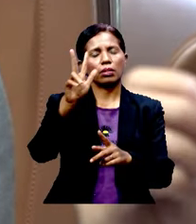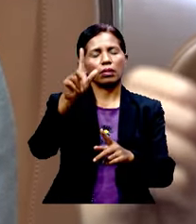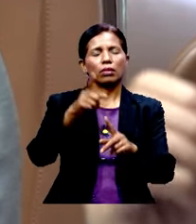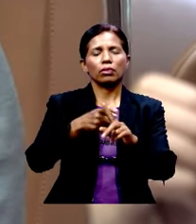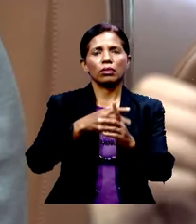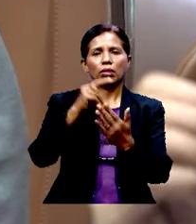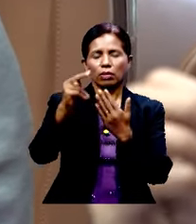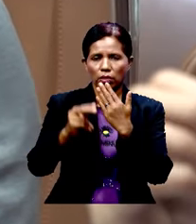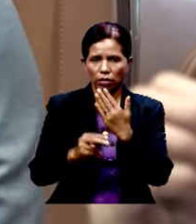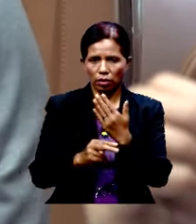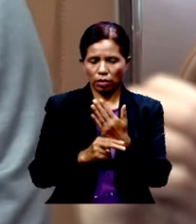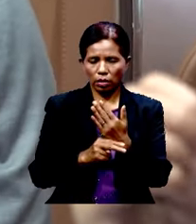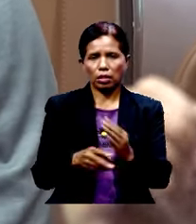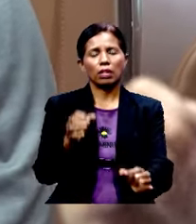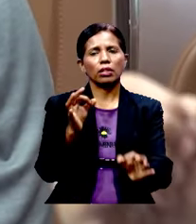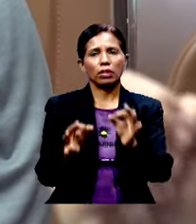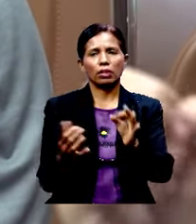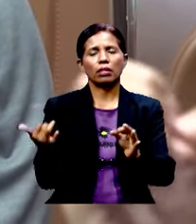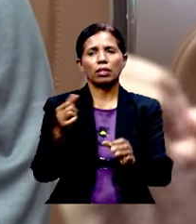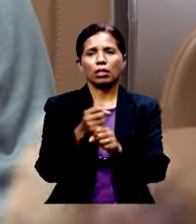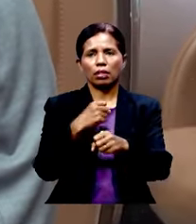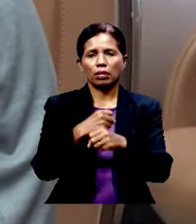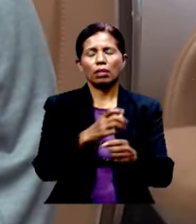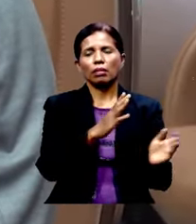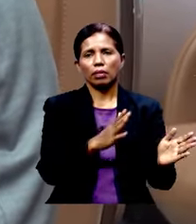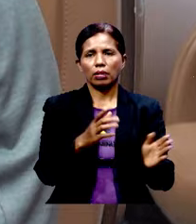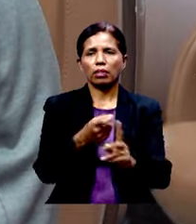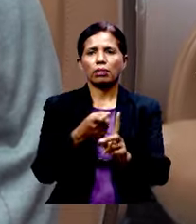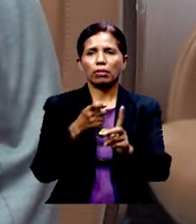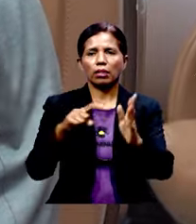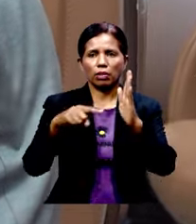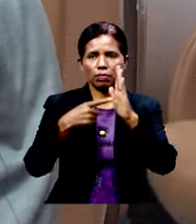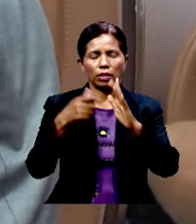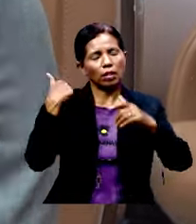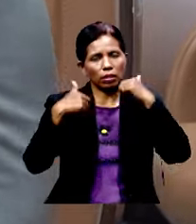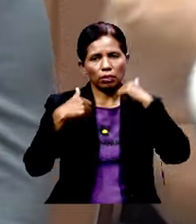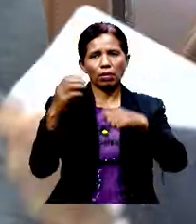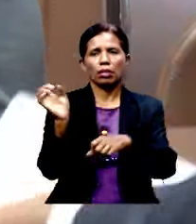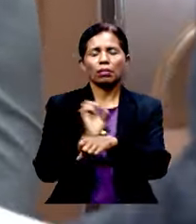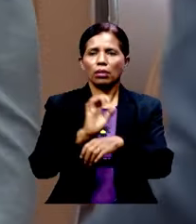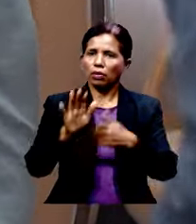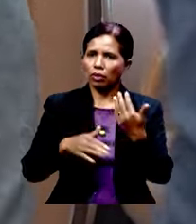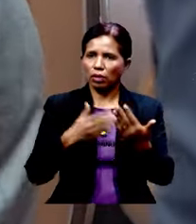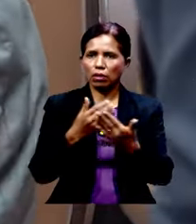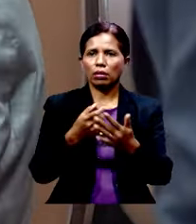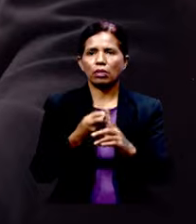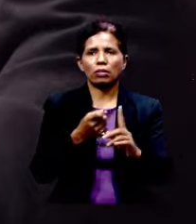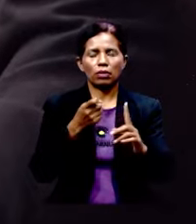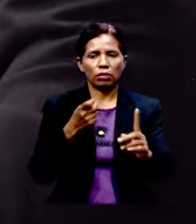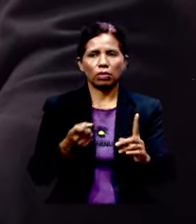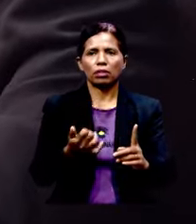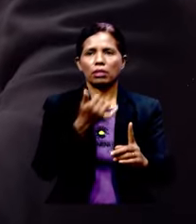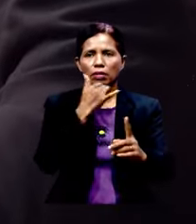fulan novembro, mas que simplifica o na procedimento rodi rahu atividade economia rototo, o sequela lacuna